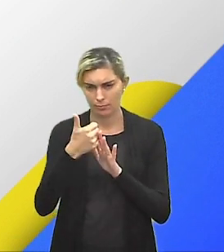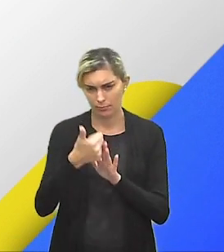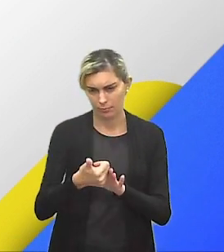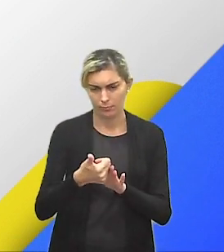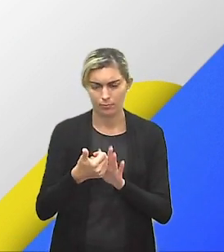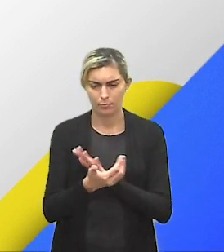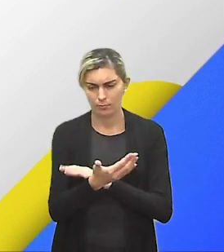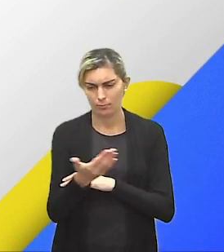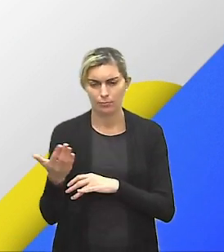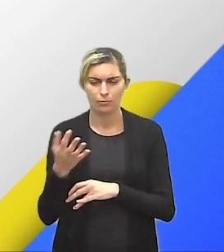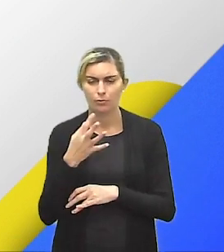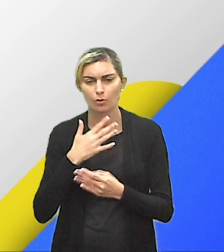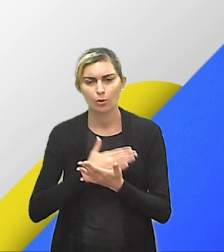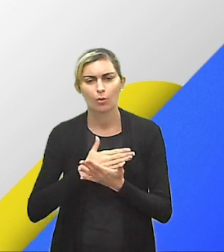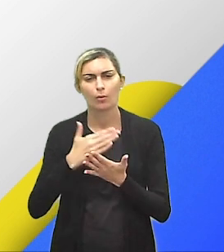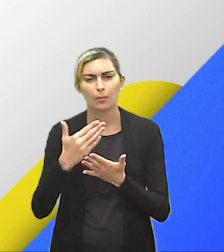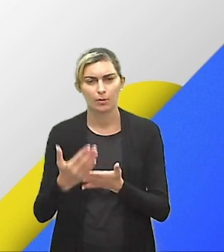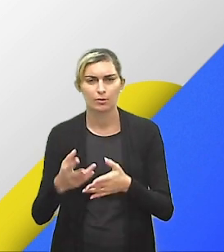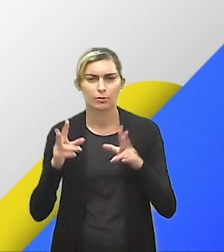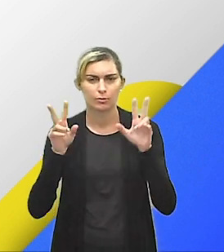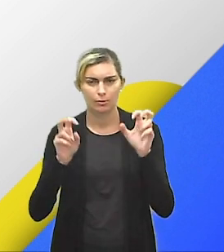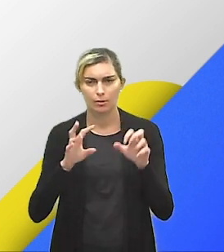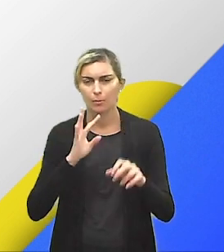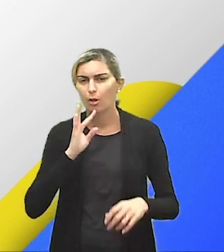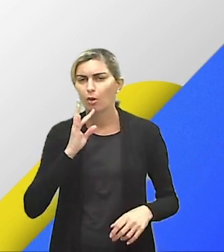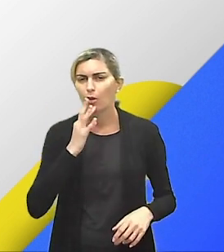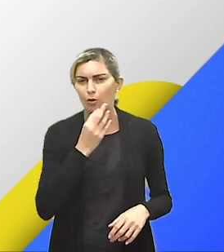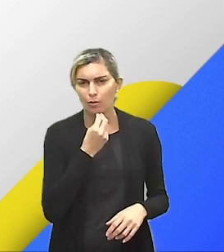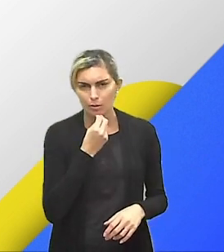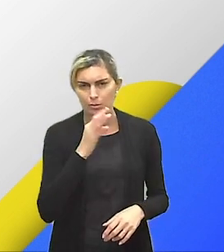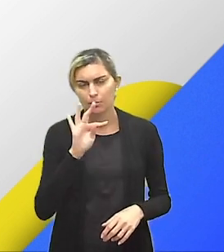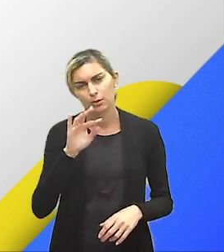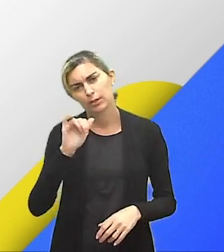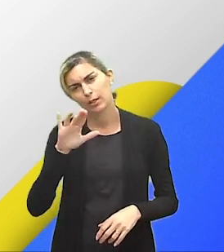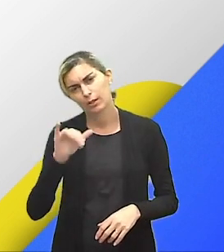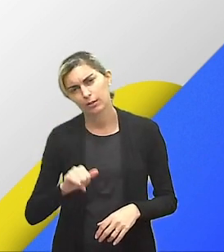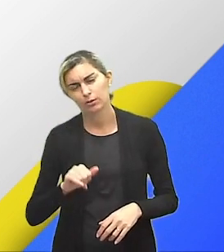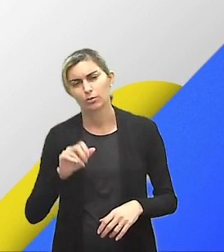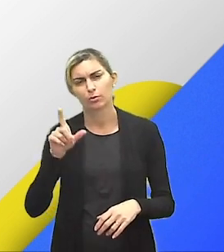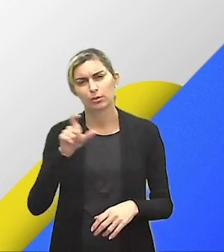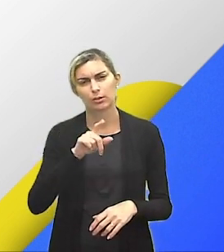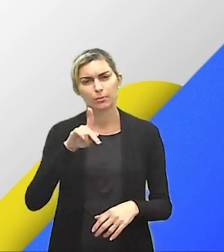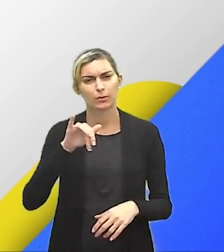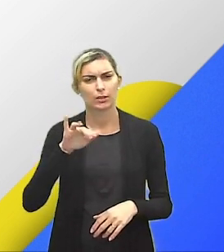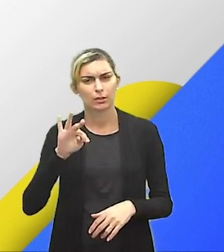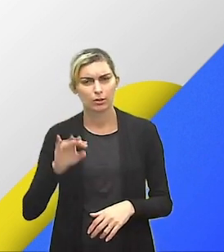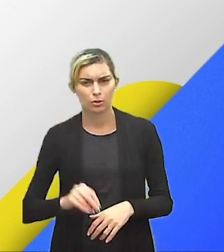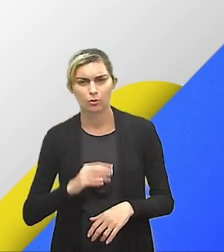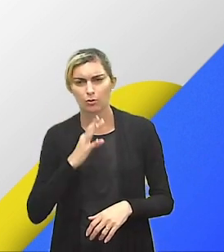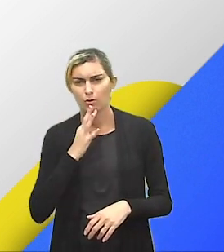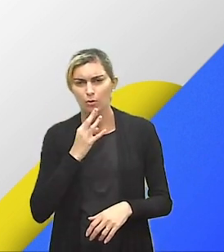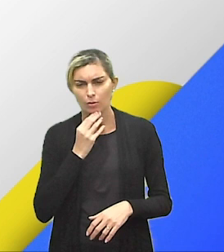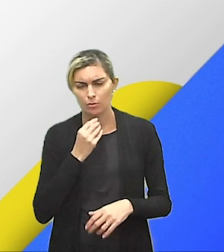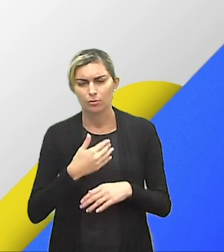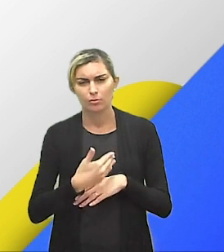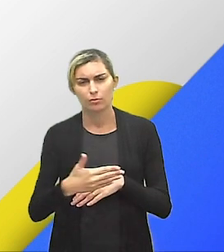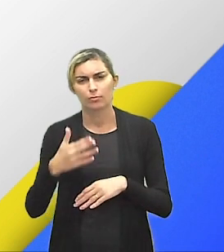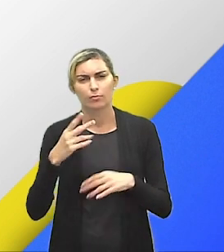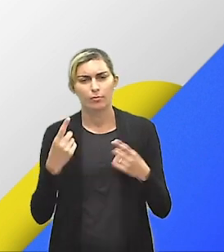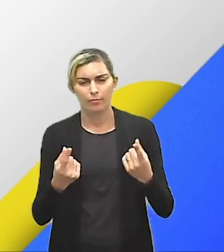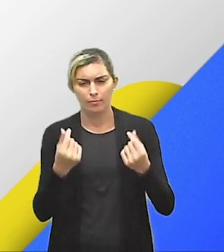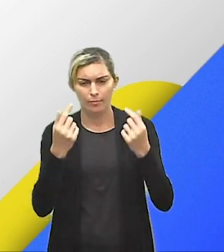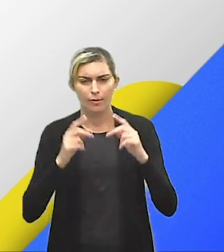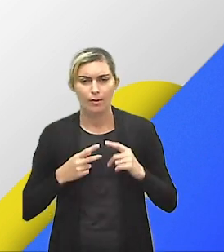ali é o que a gente conversou, sobre conhecimento tácito, explícitos, e aí ele traz algumas das características do capital humano, como